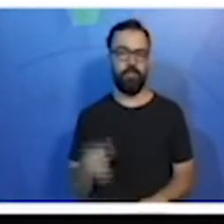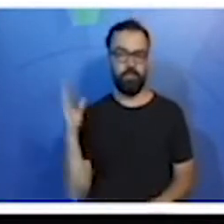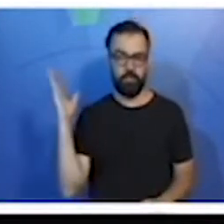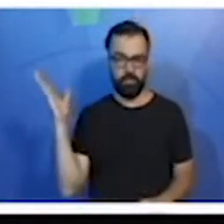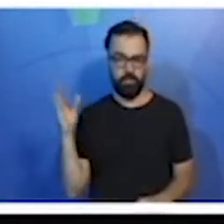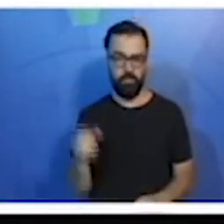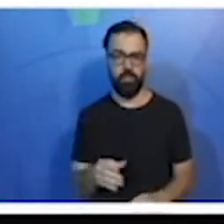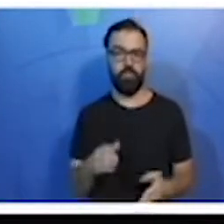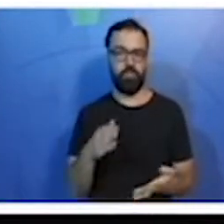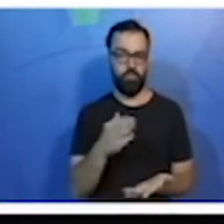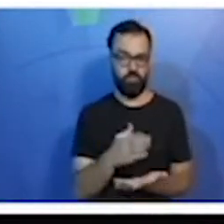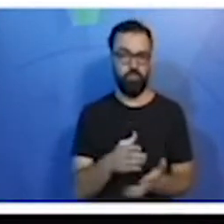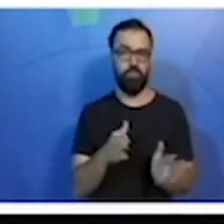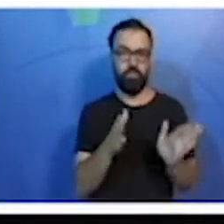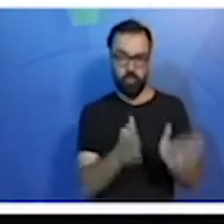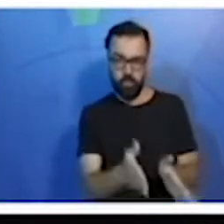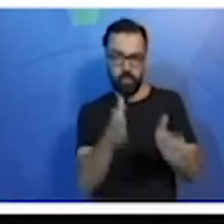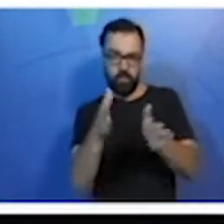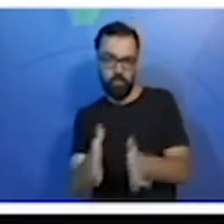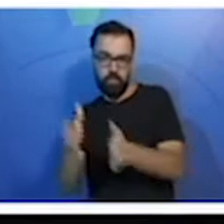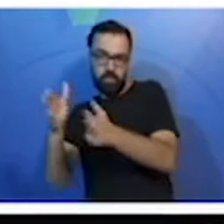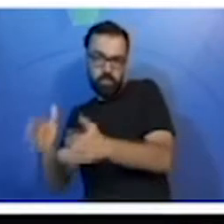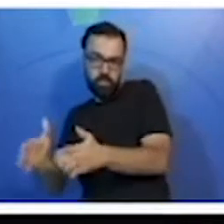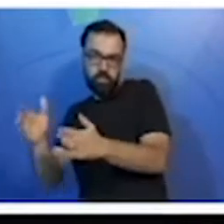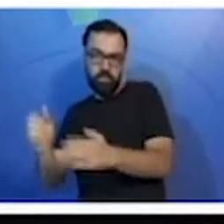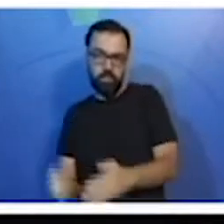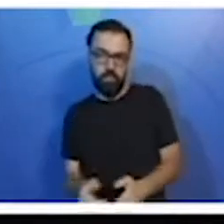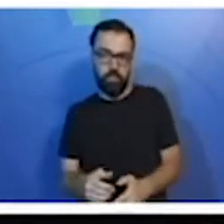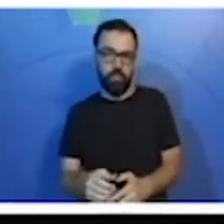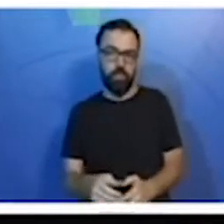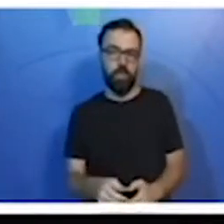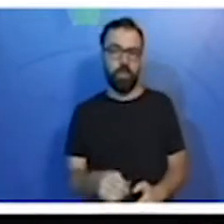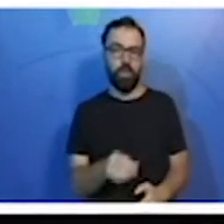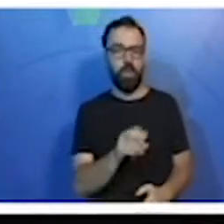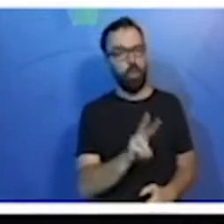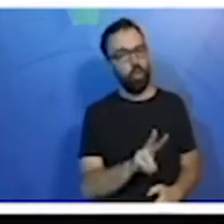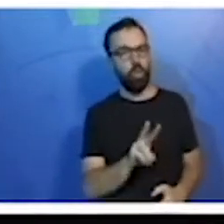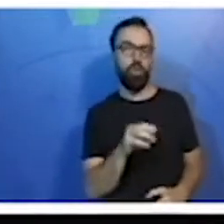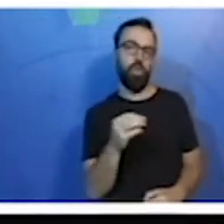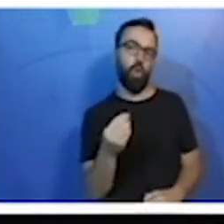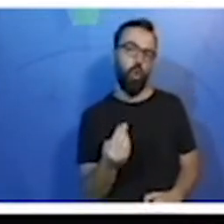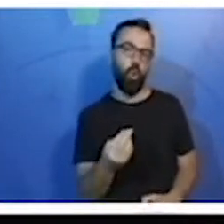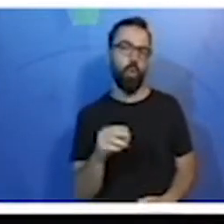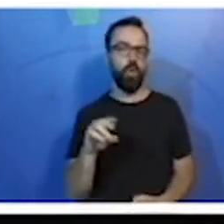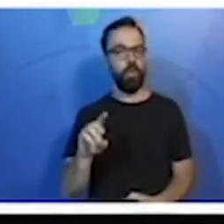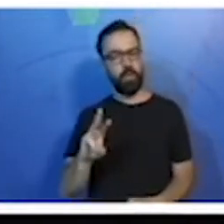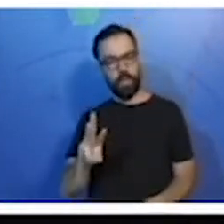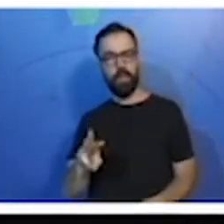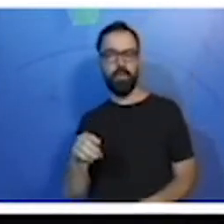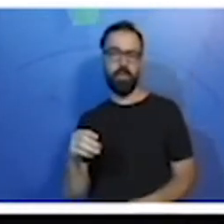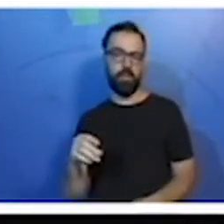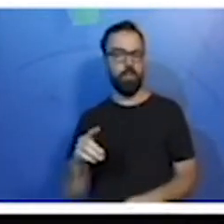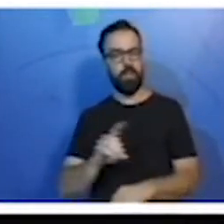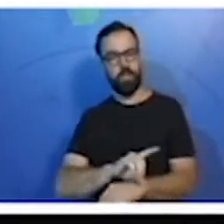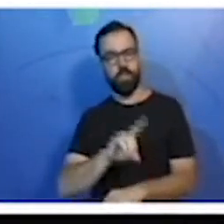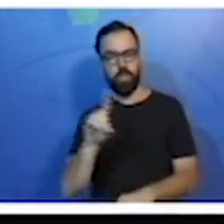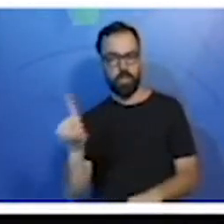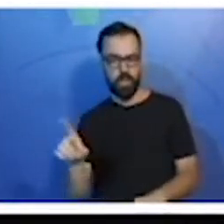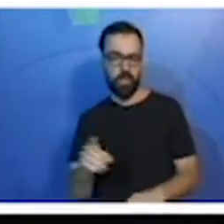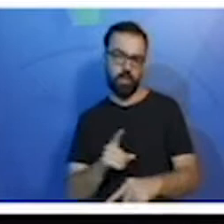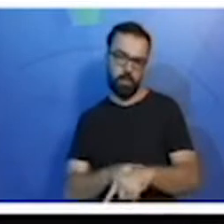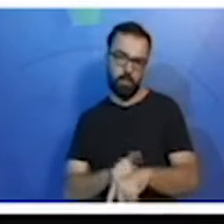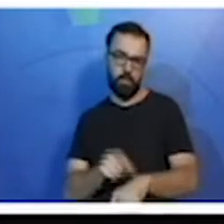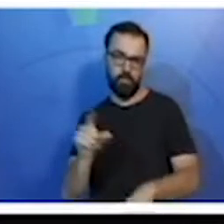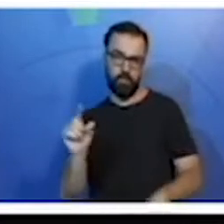as provas por etapas que são aquelas provas disputas acontecem em dois ou mais dias que são várias provas realizadas e vence aquele que fizeram